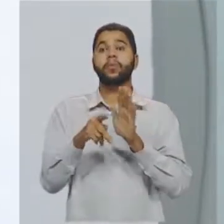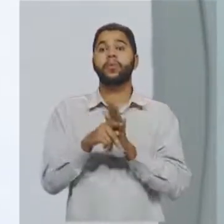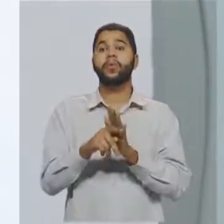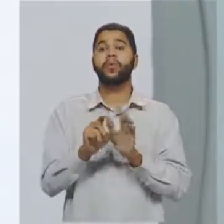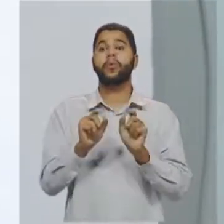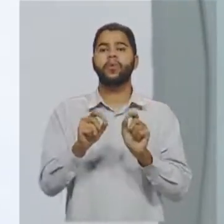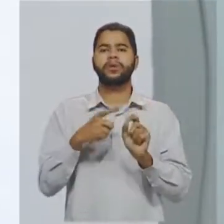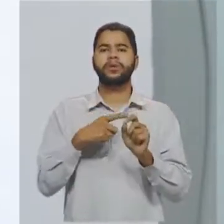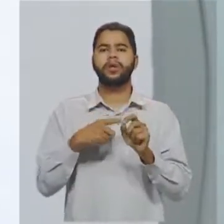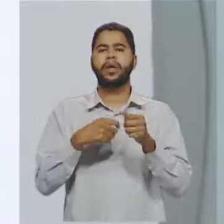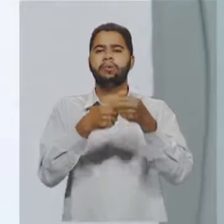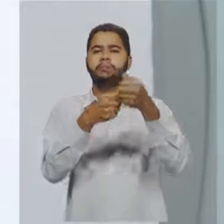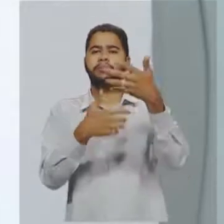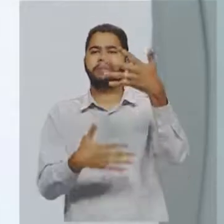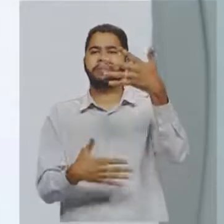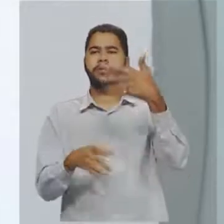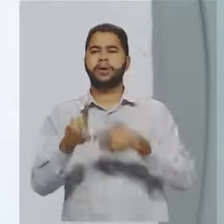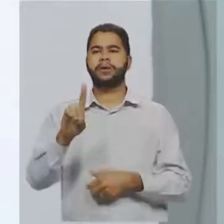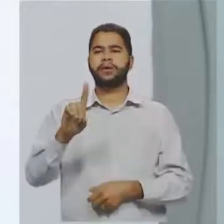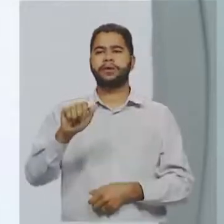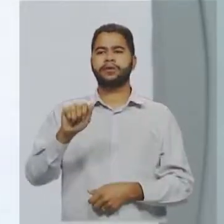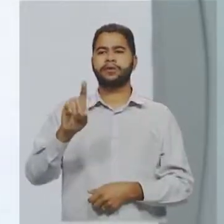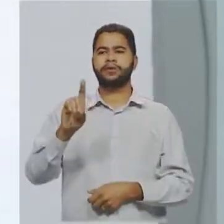os seguintes dados.